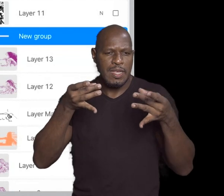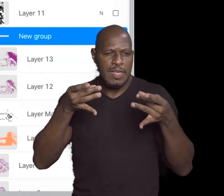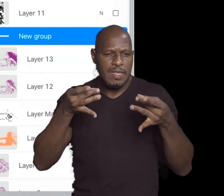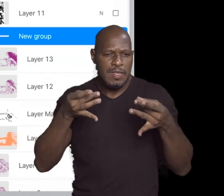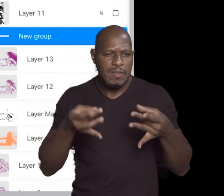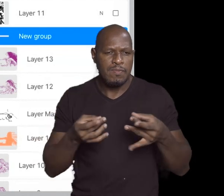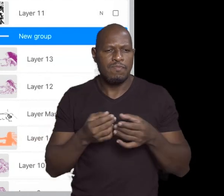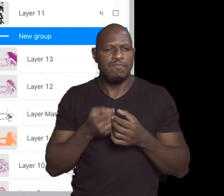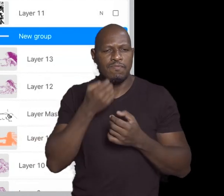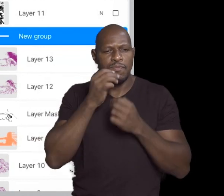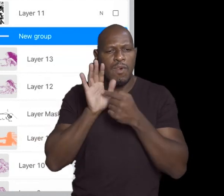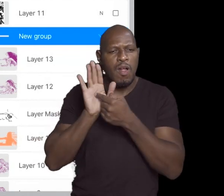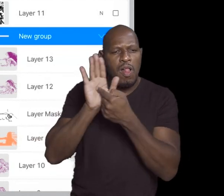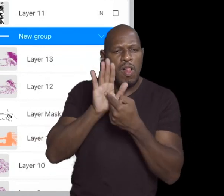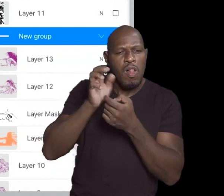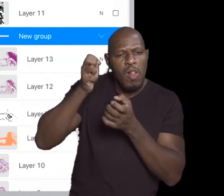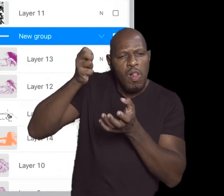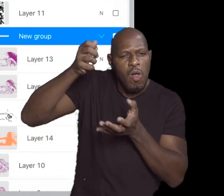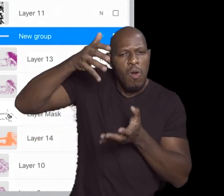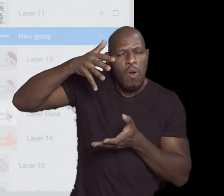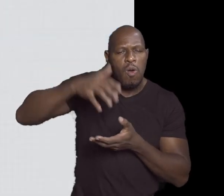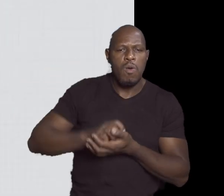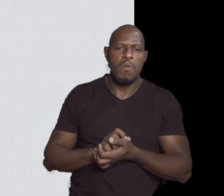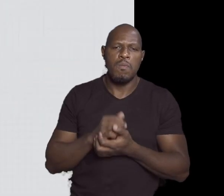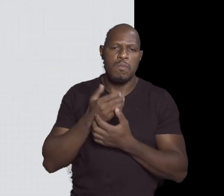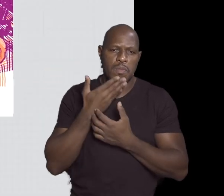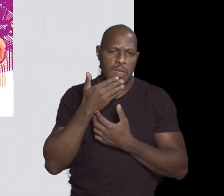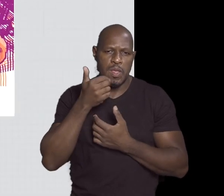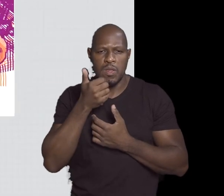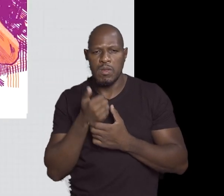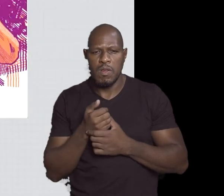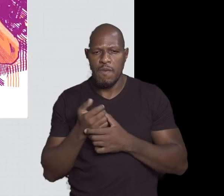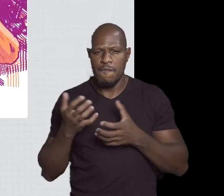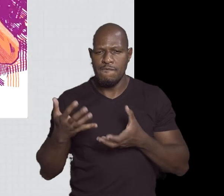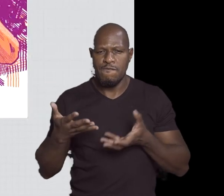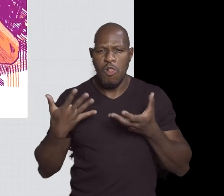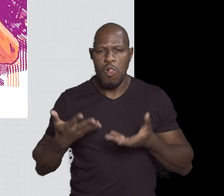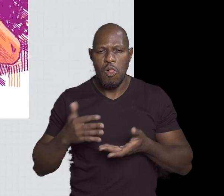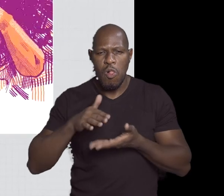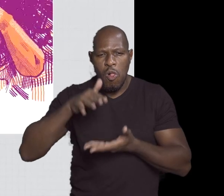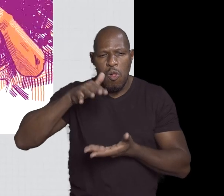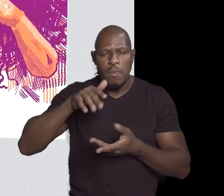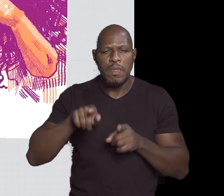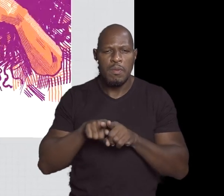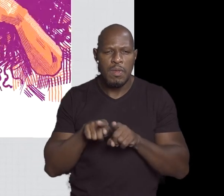dando luz e melhor volume também.